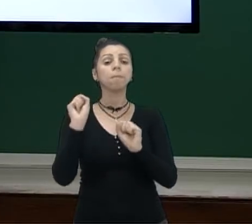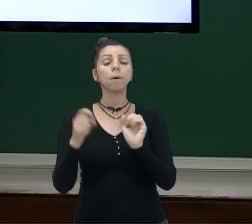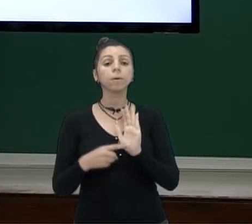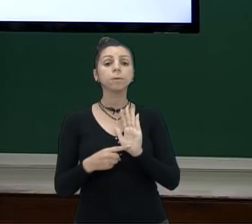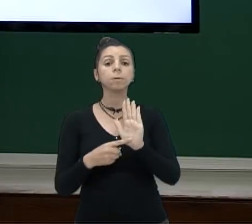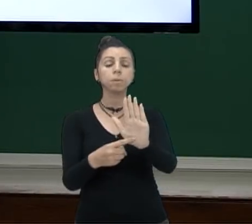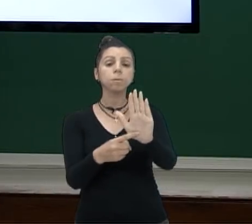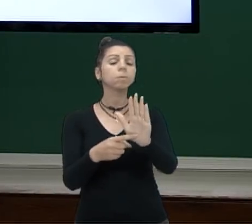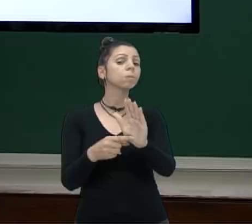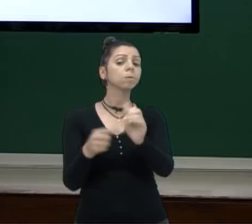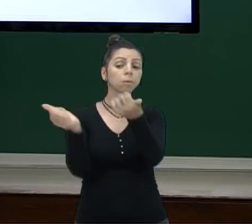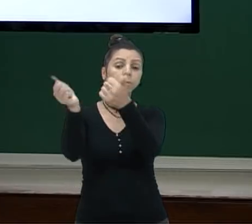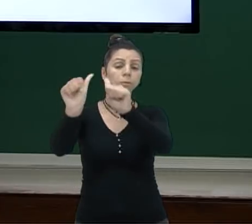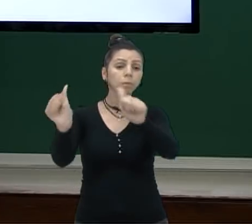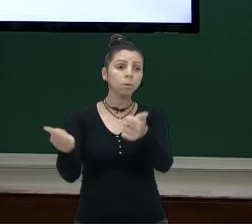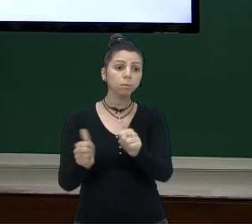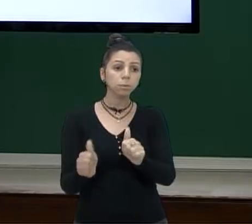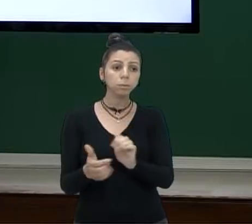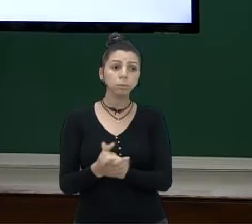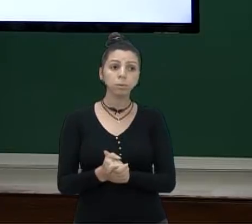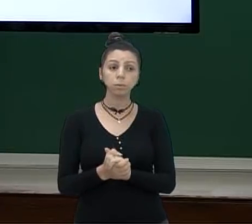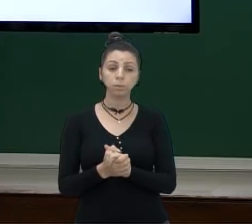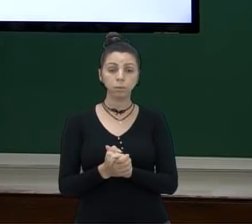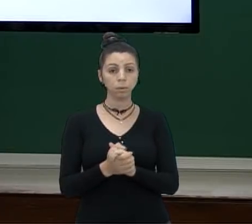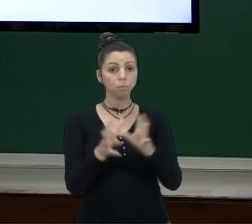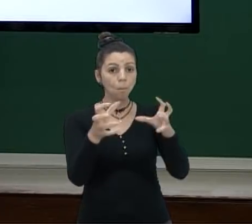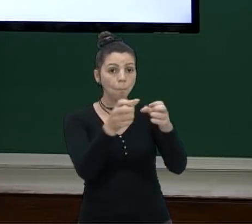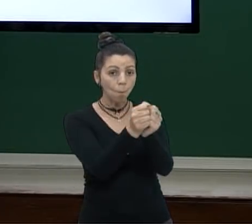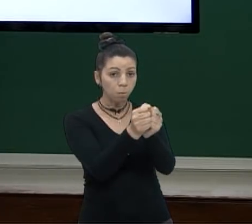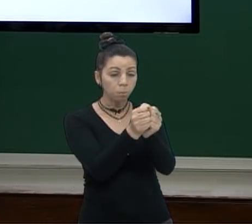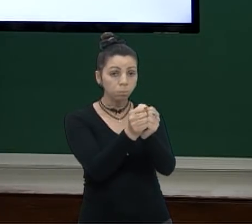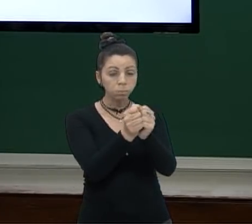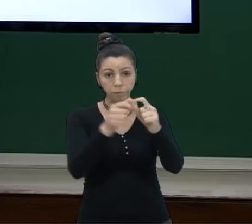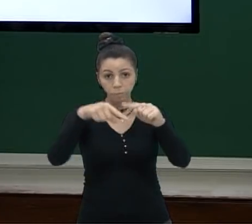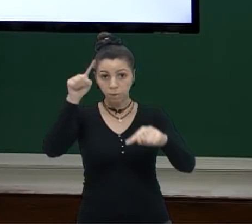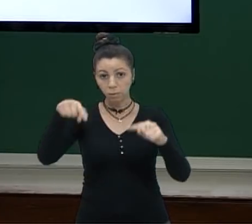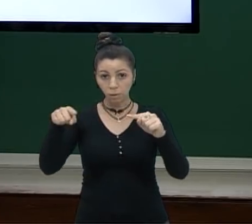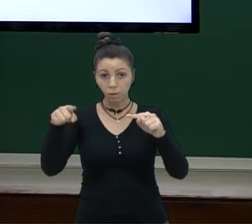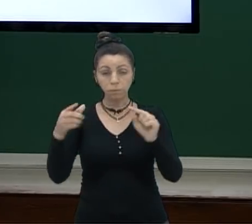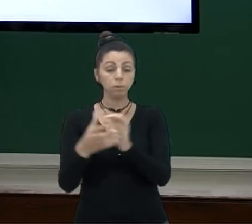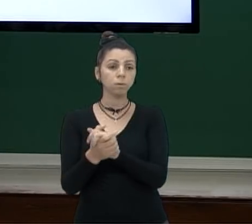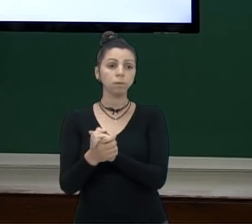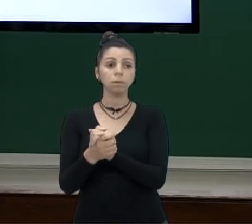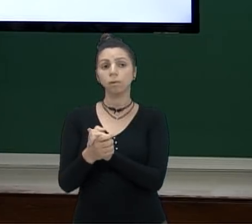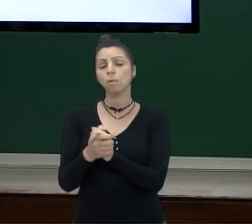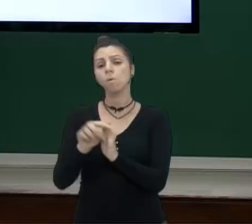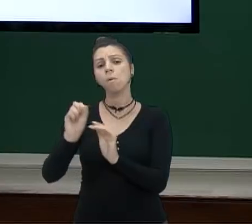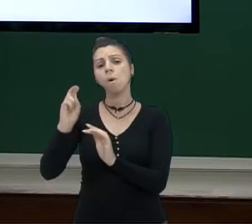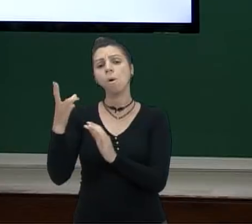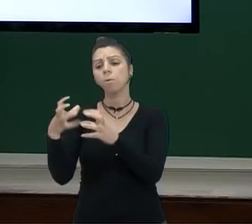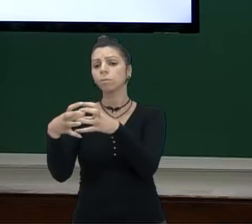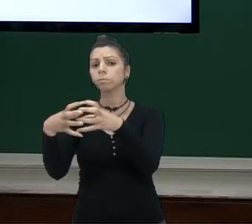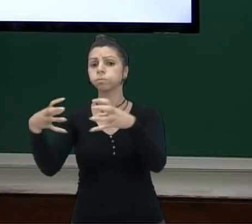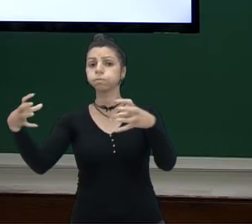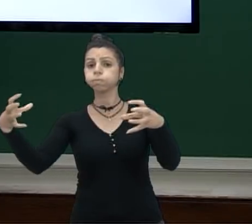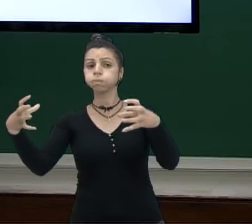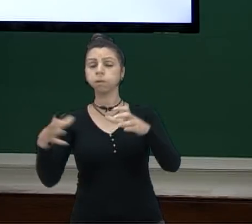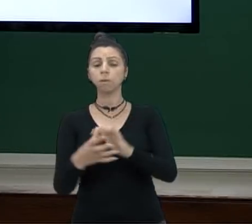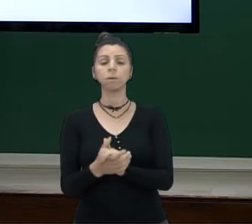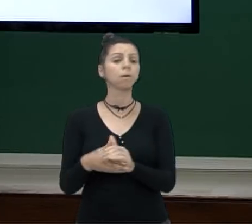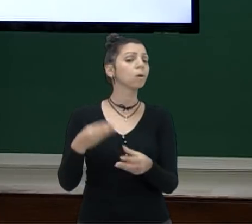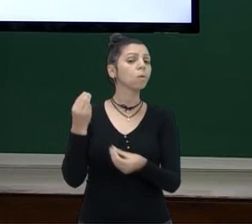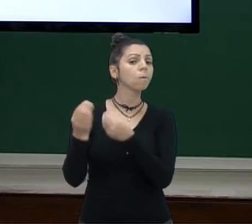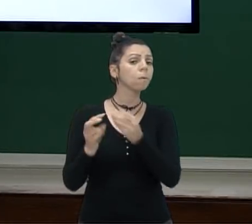qual forma? Forma comprimidos, forma variável ou forma expandidos? E como é o